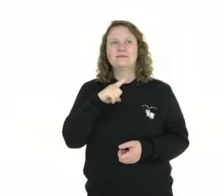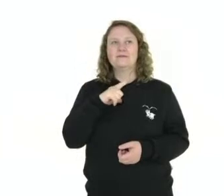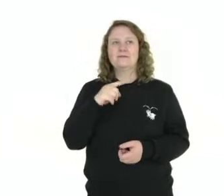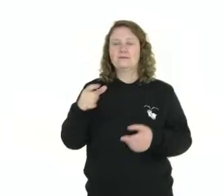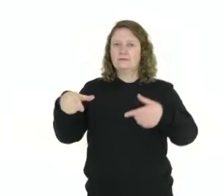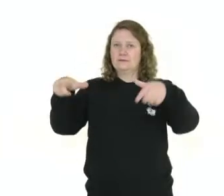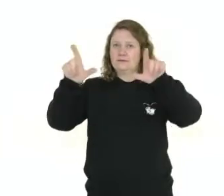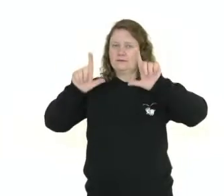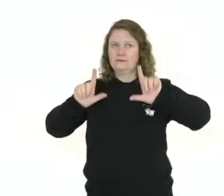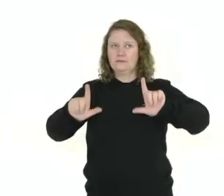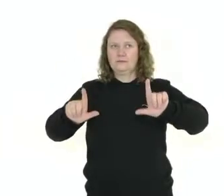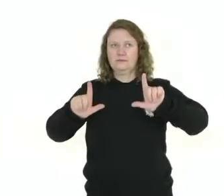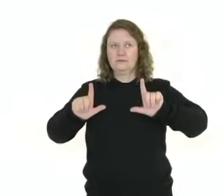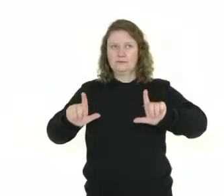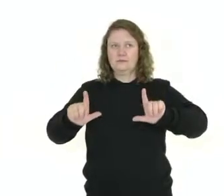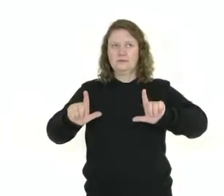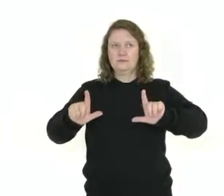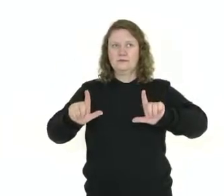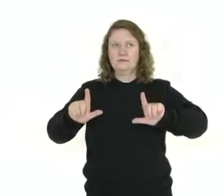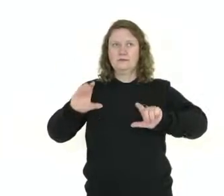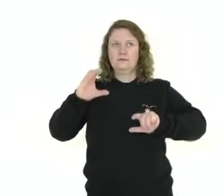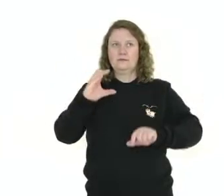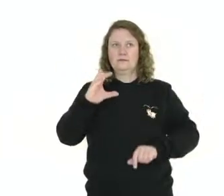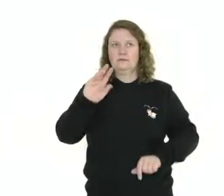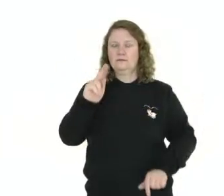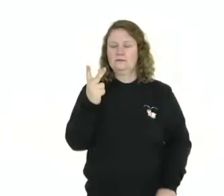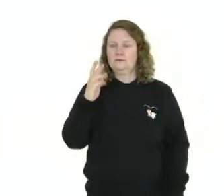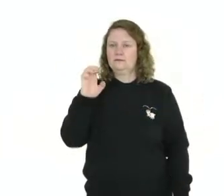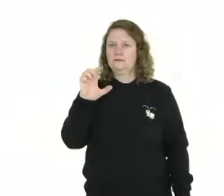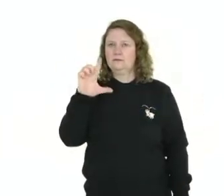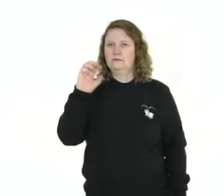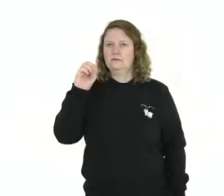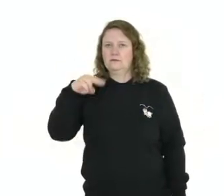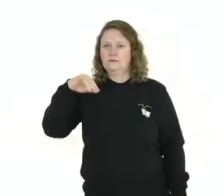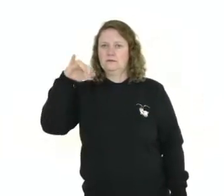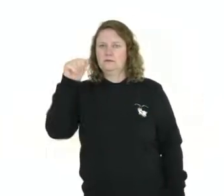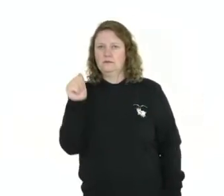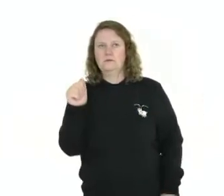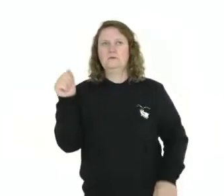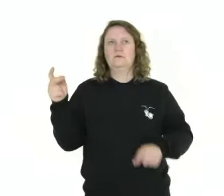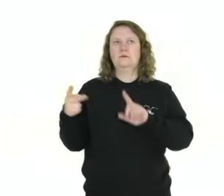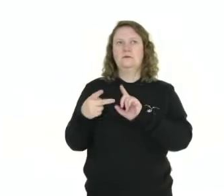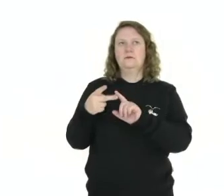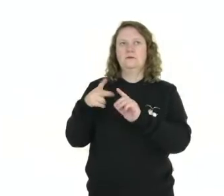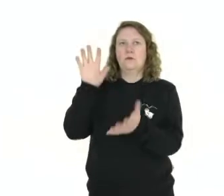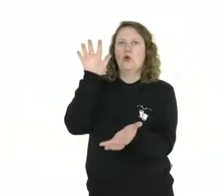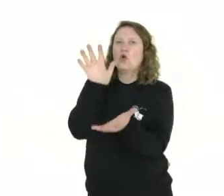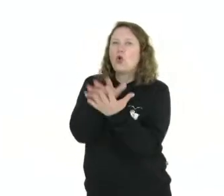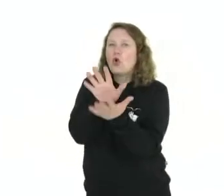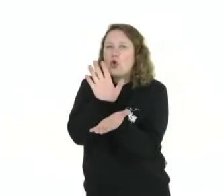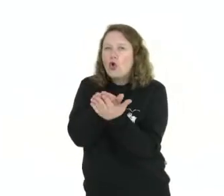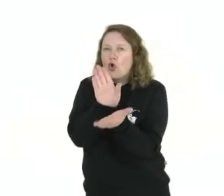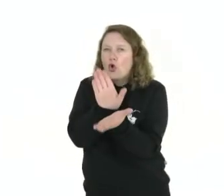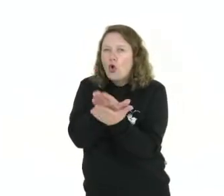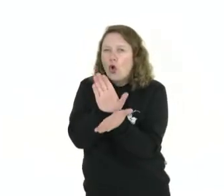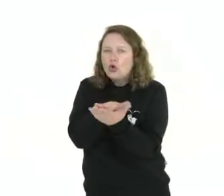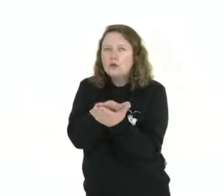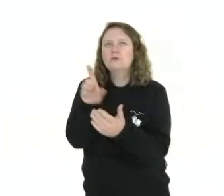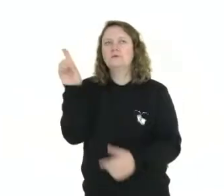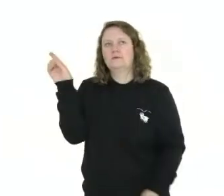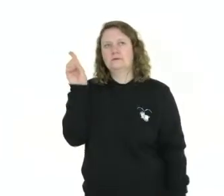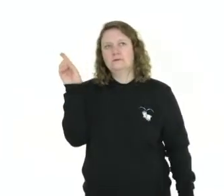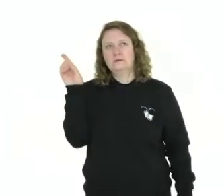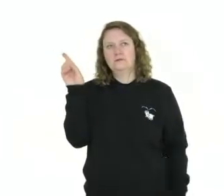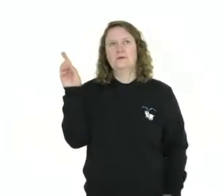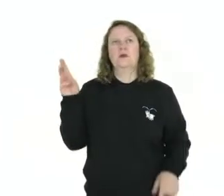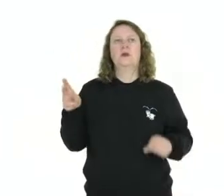os testudines ou quelônia. Nós temos aqui a ordem crocodilia. Olha que imagem bonita aqui dos crocodilos.